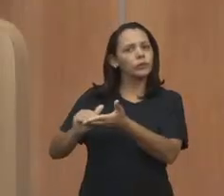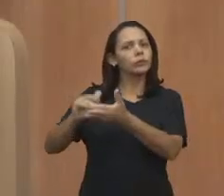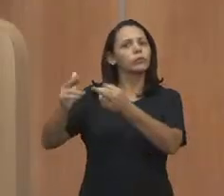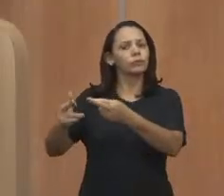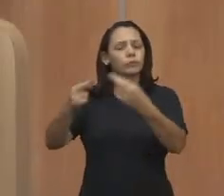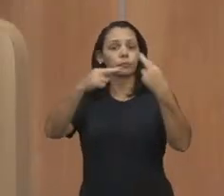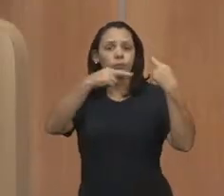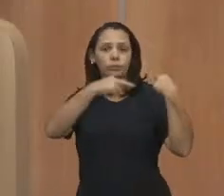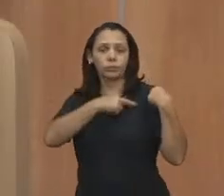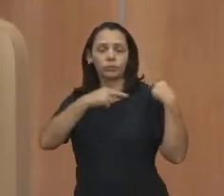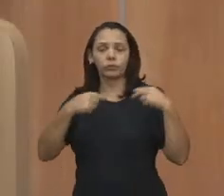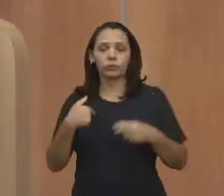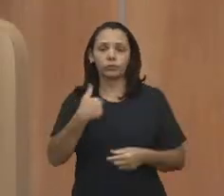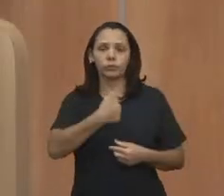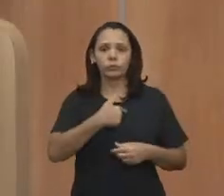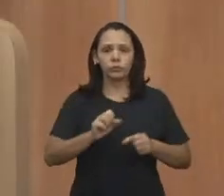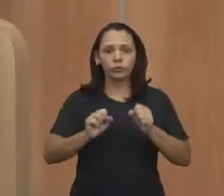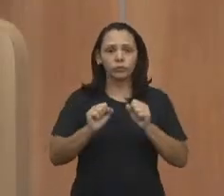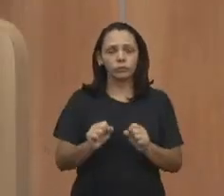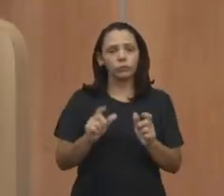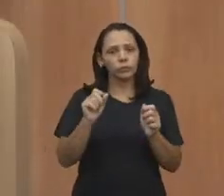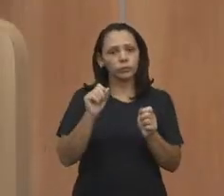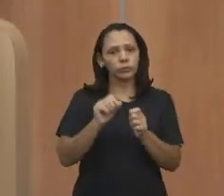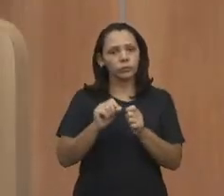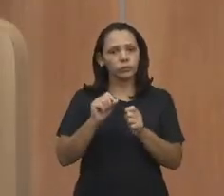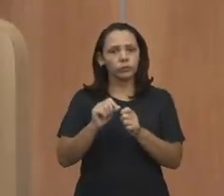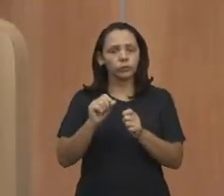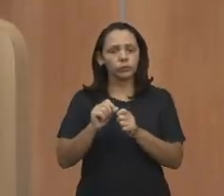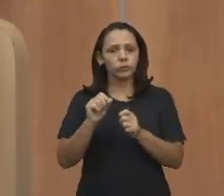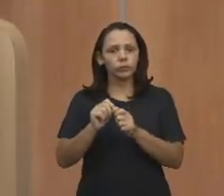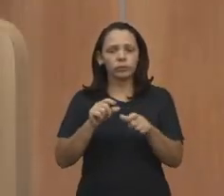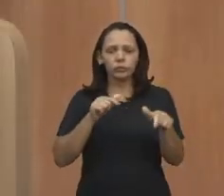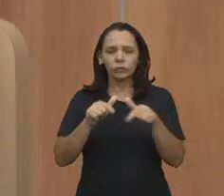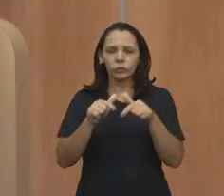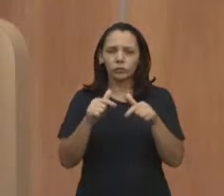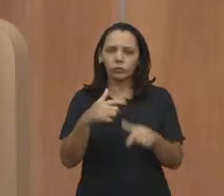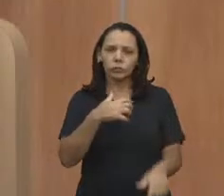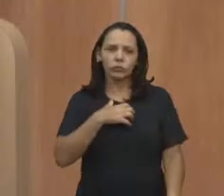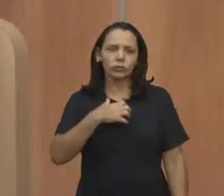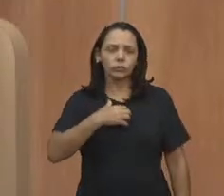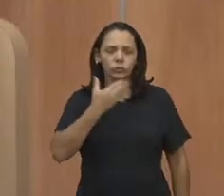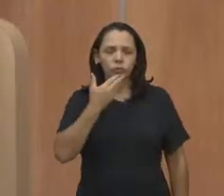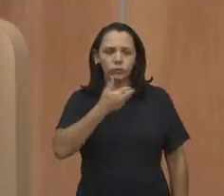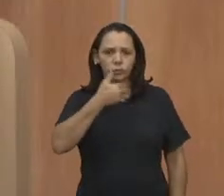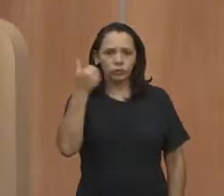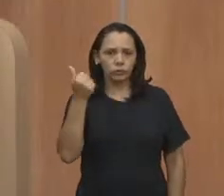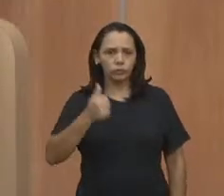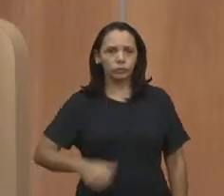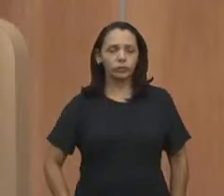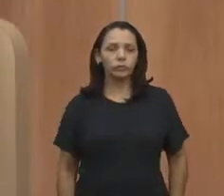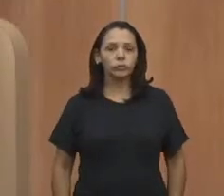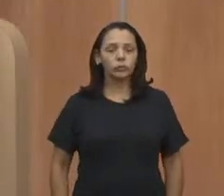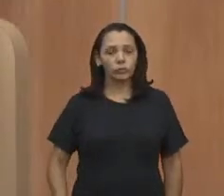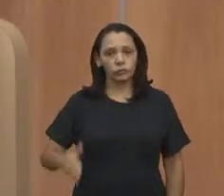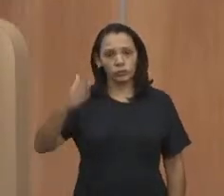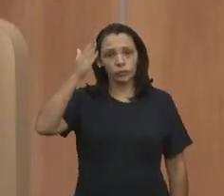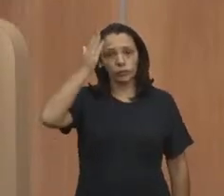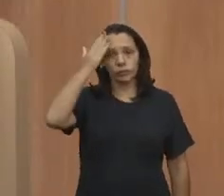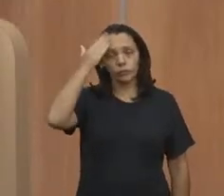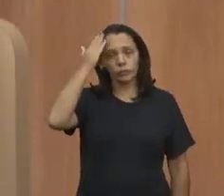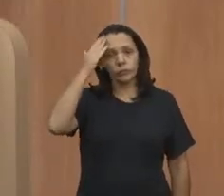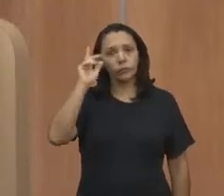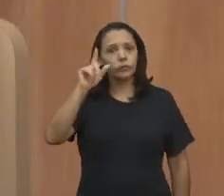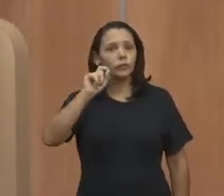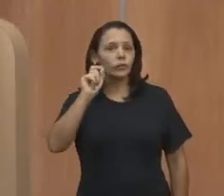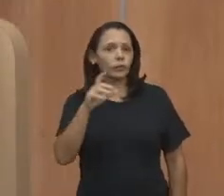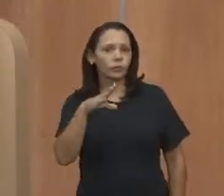para que a gente possa, de fato, entregar o melhor serviço a todos os munícipes. Sabemos que a nossa